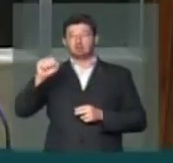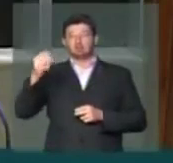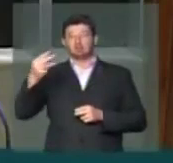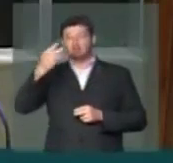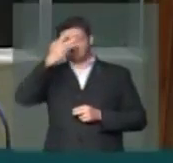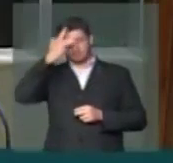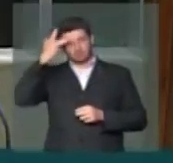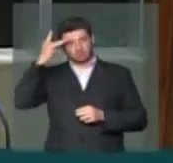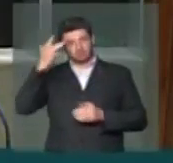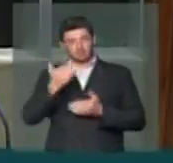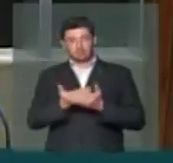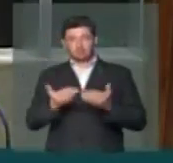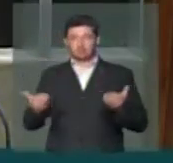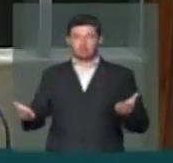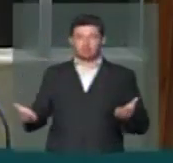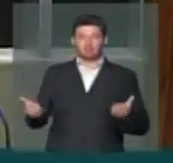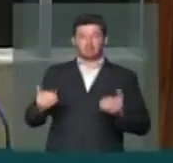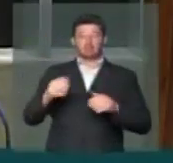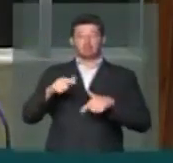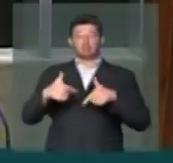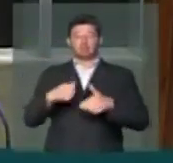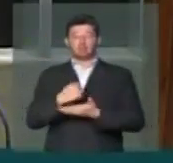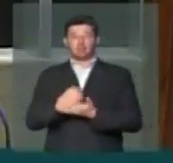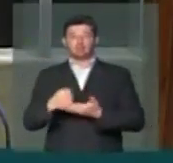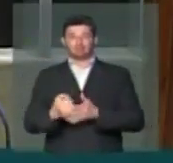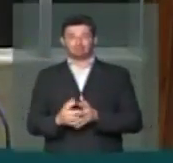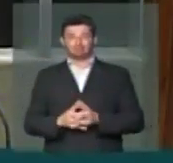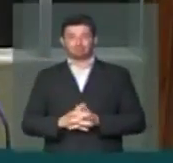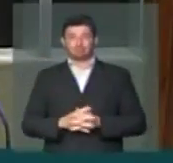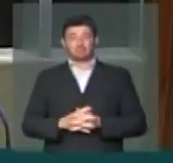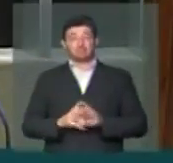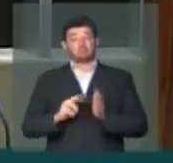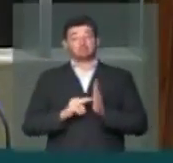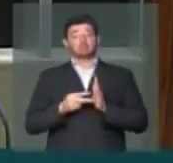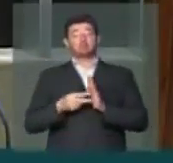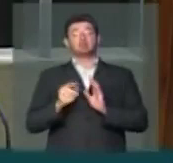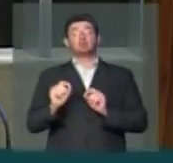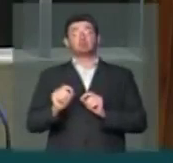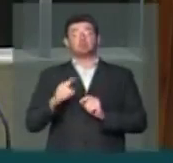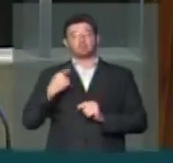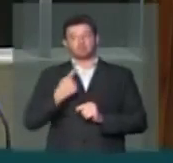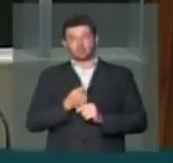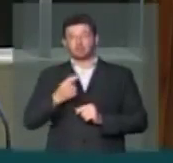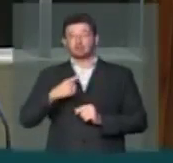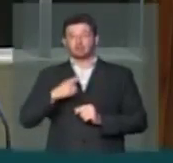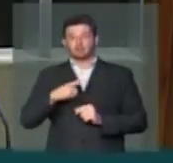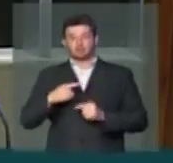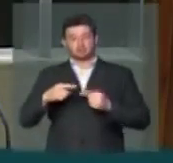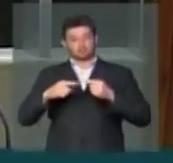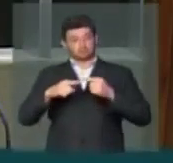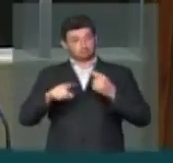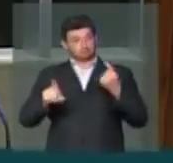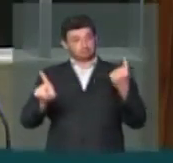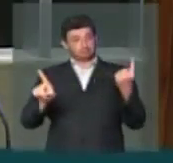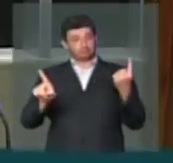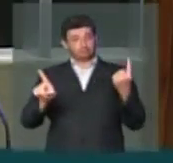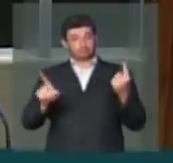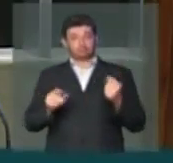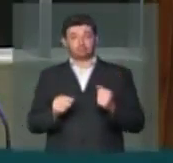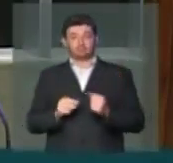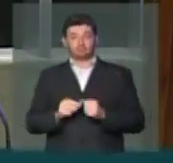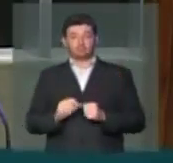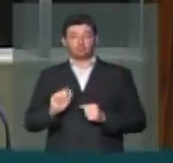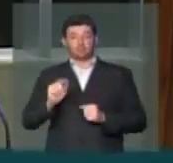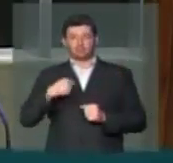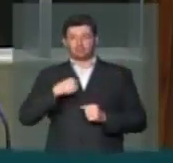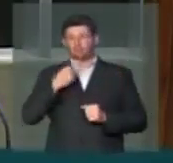30.283 pessoas perderem seus postos de trabalho. Ou seja, vivemos profundas contradições